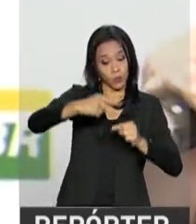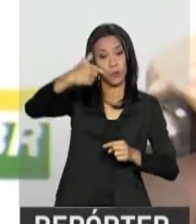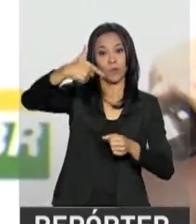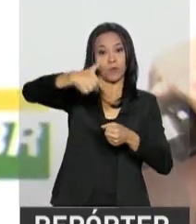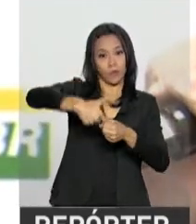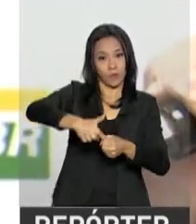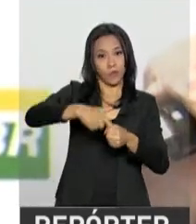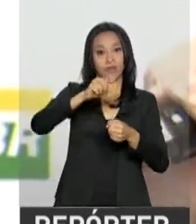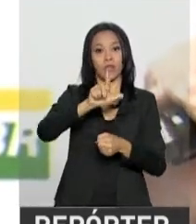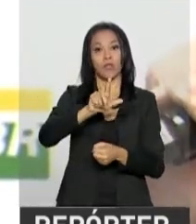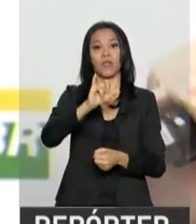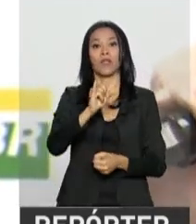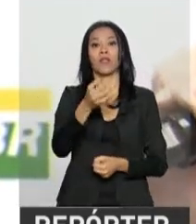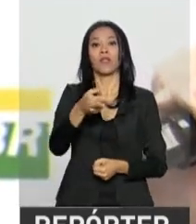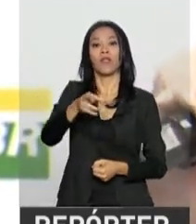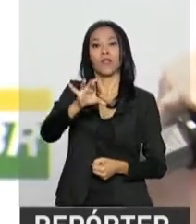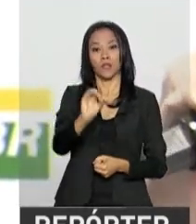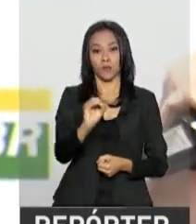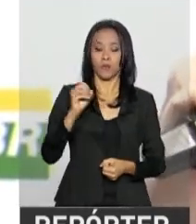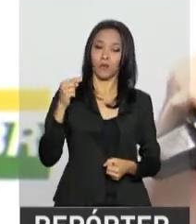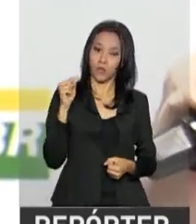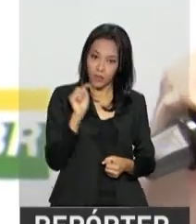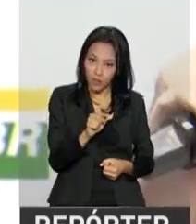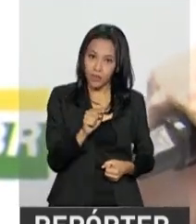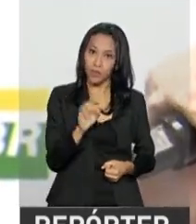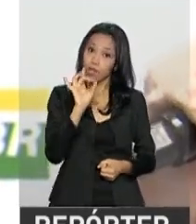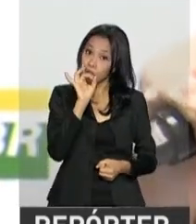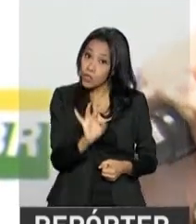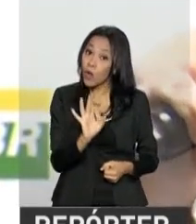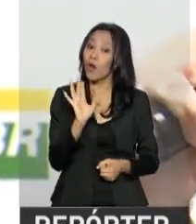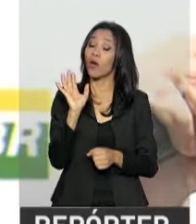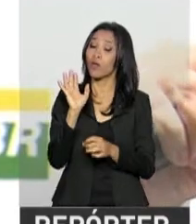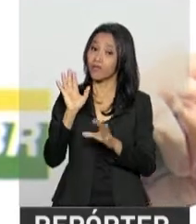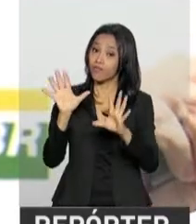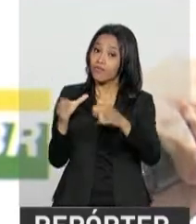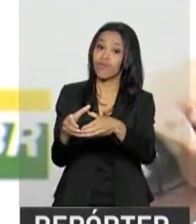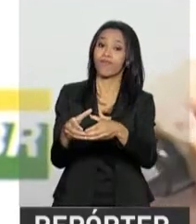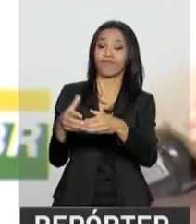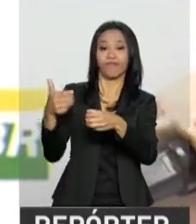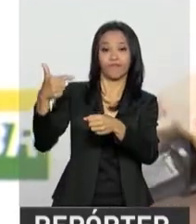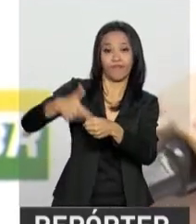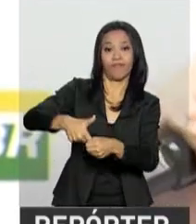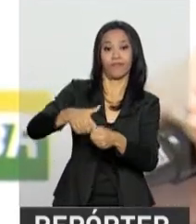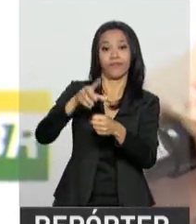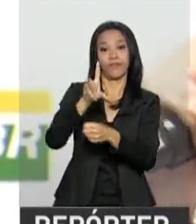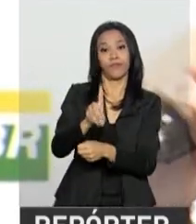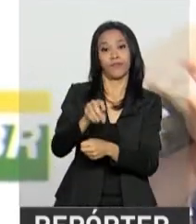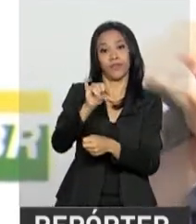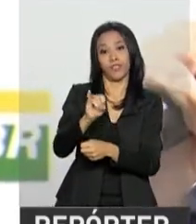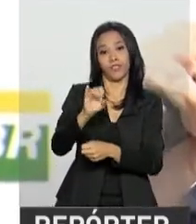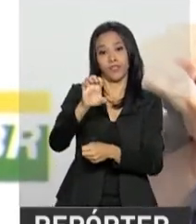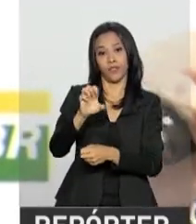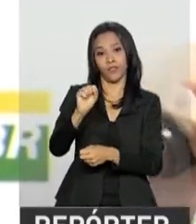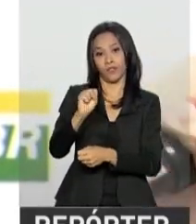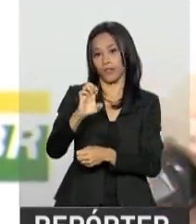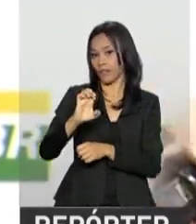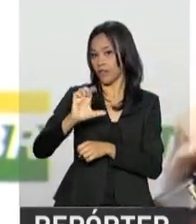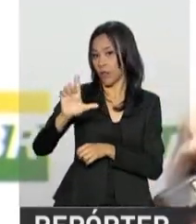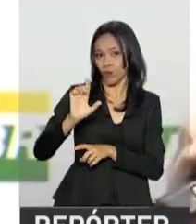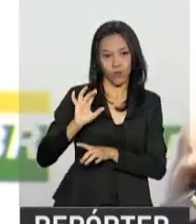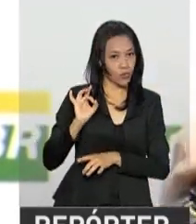decisão somente ao diesel e como informei em o objetivo